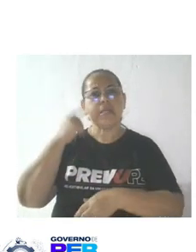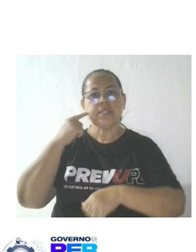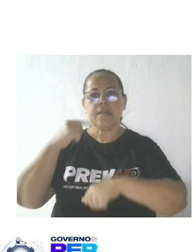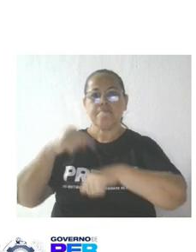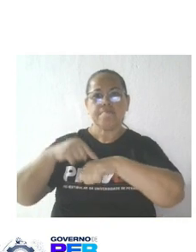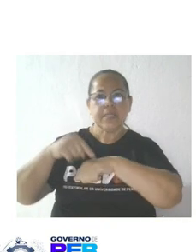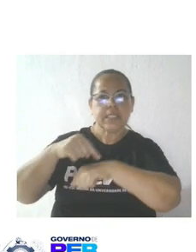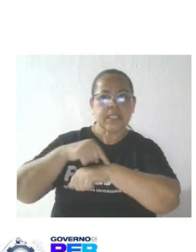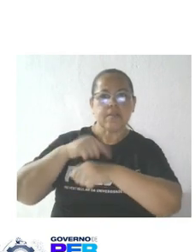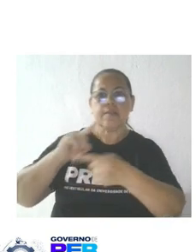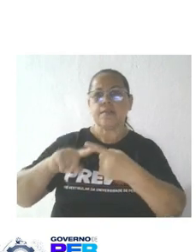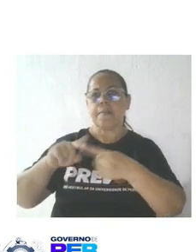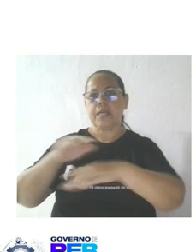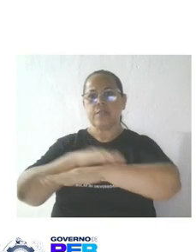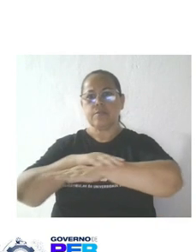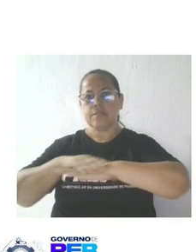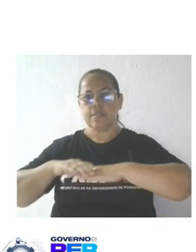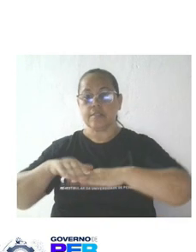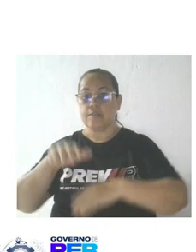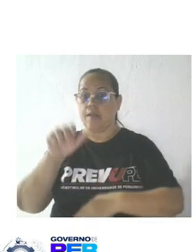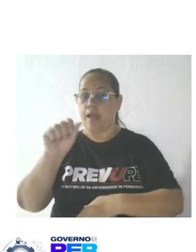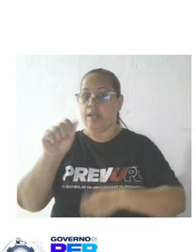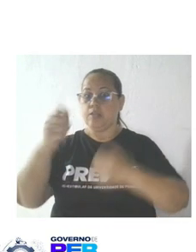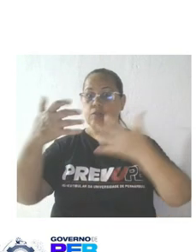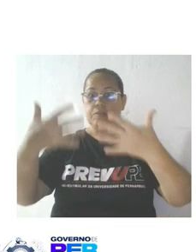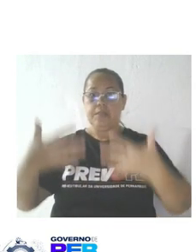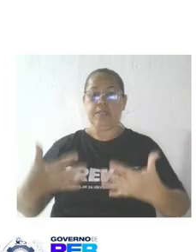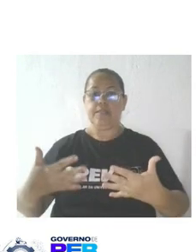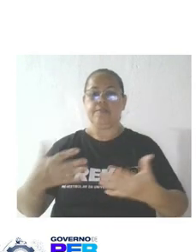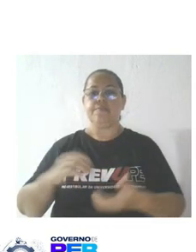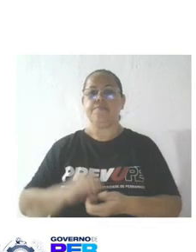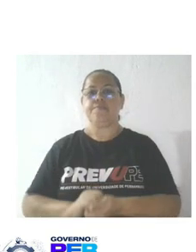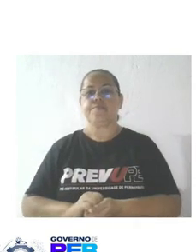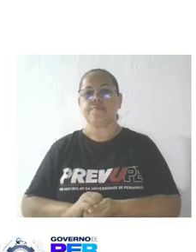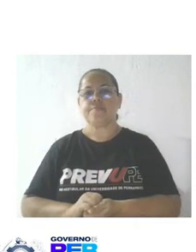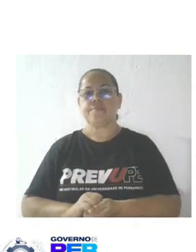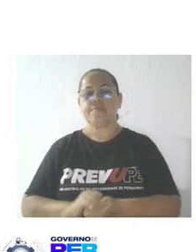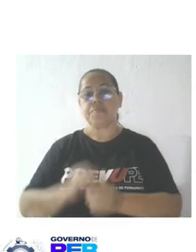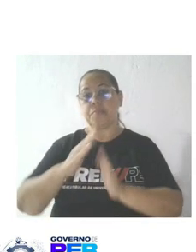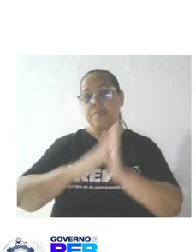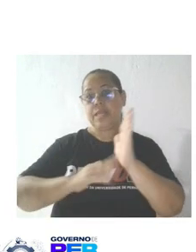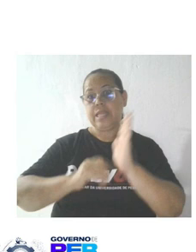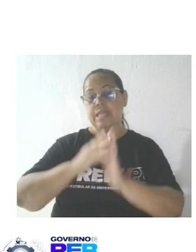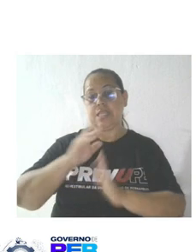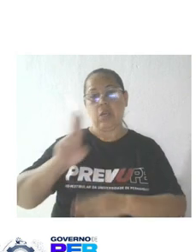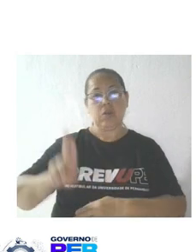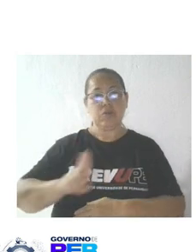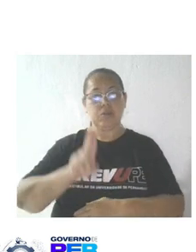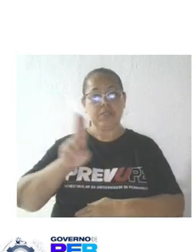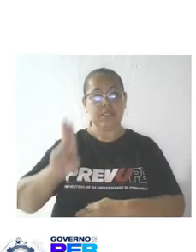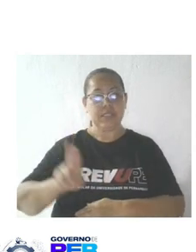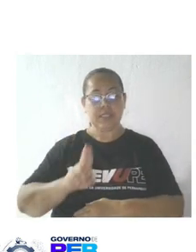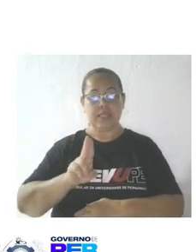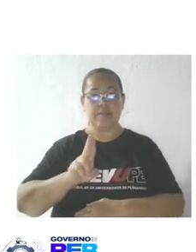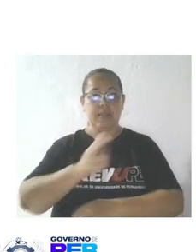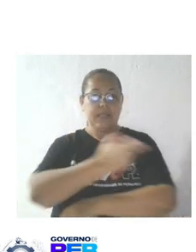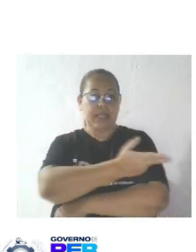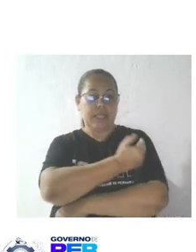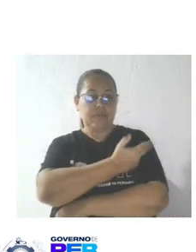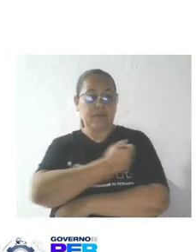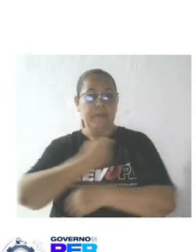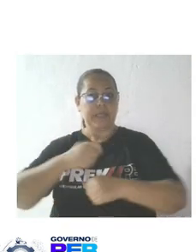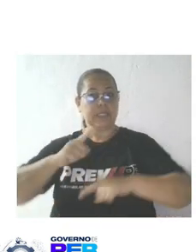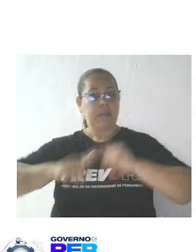dos tecidos. A letra A diz, Tinta utilizada na tatuagem deve ser de material específico para o